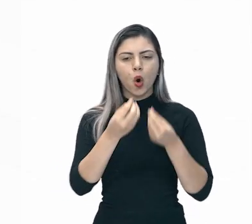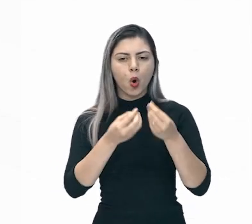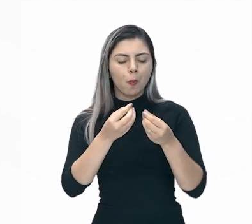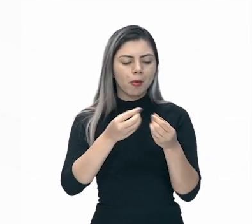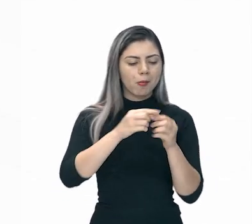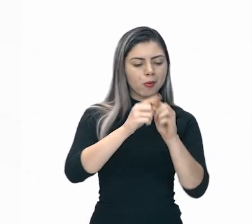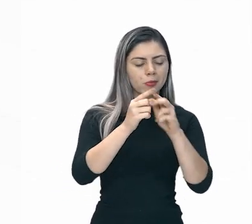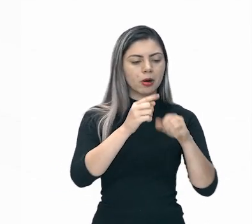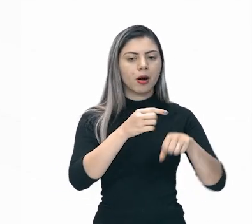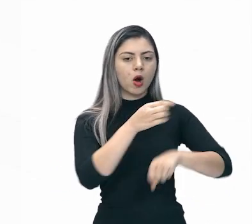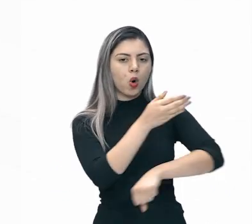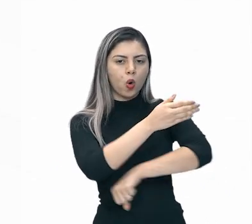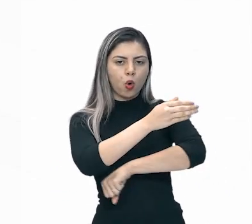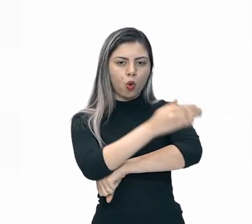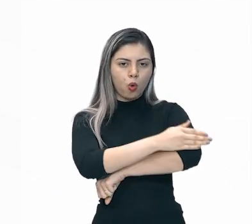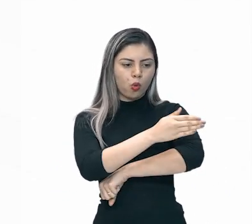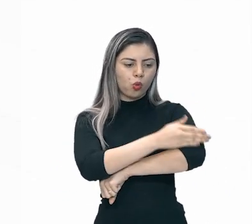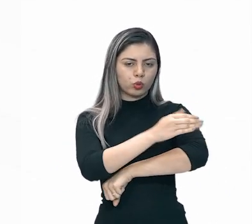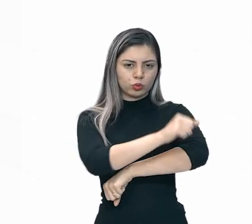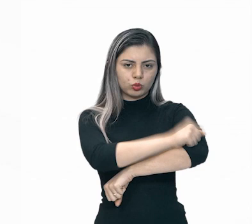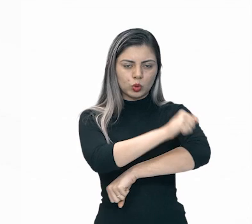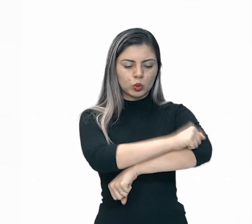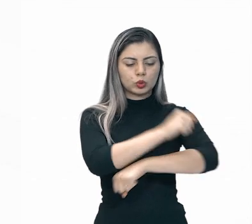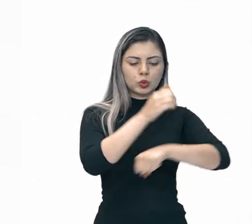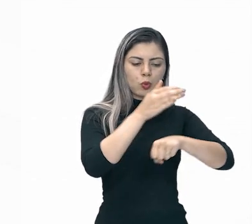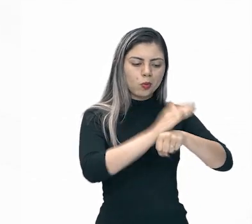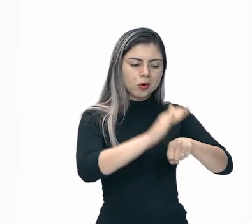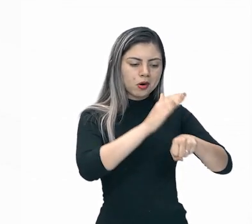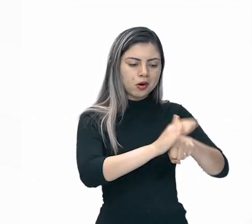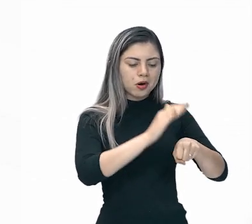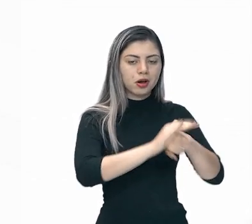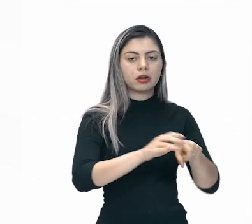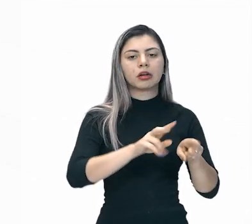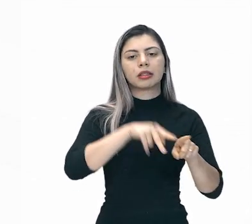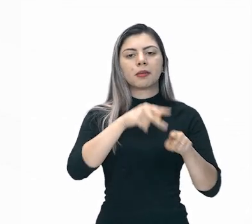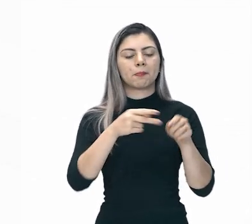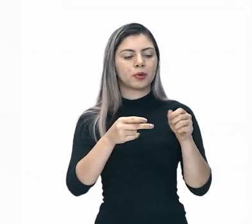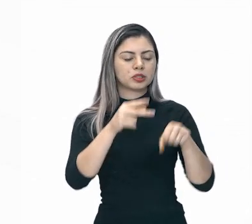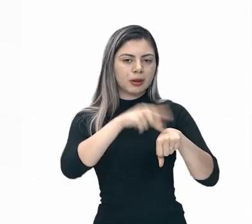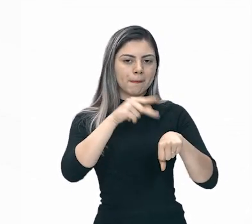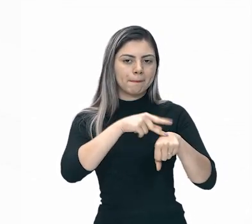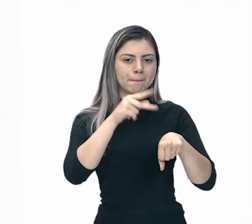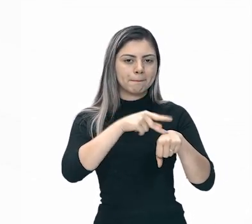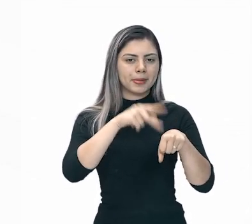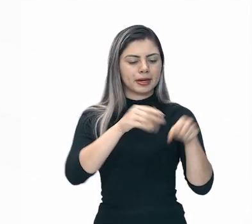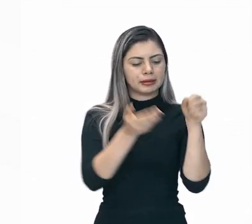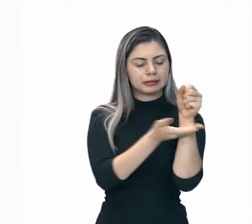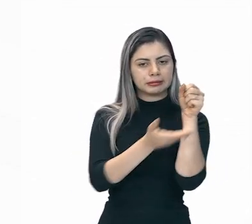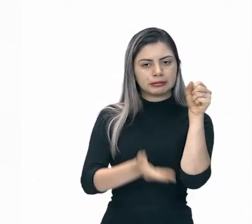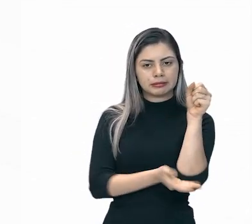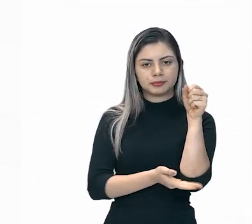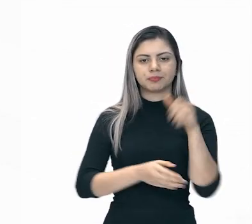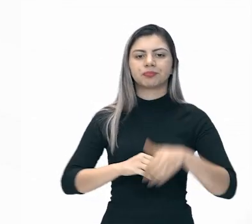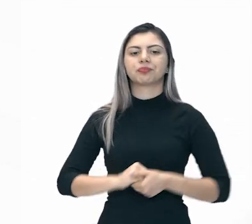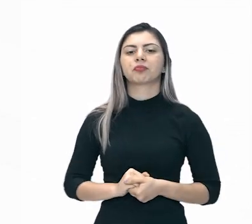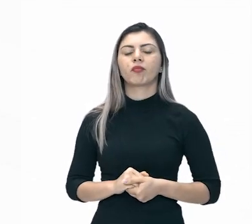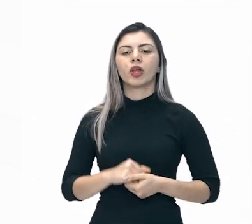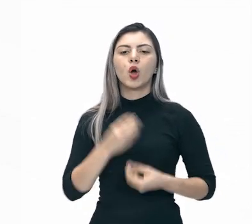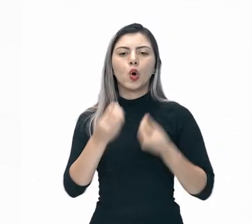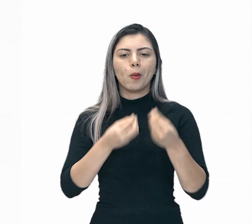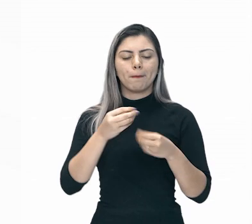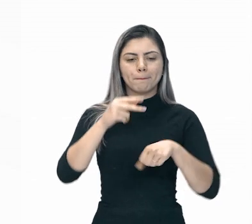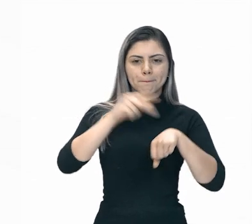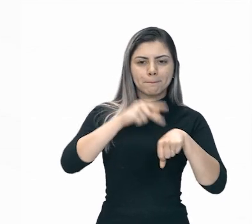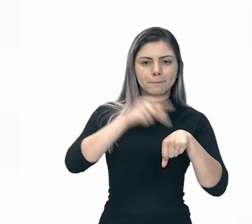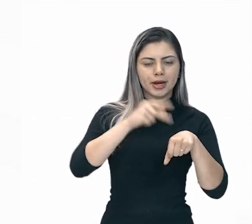primeiramente em osso e madeira, depois em pedra e marfim. Usavam um machado de pedra para cortar e